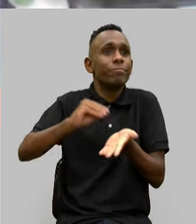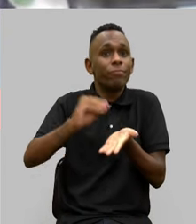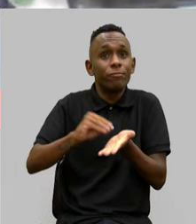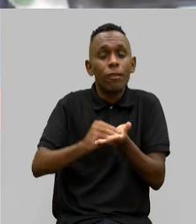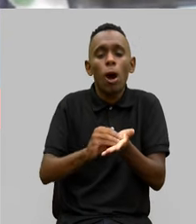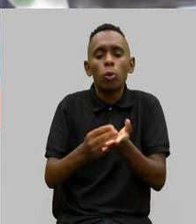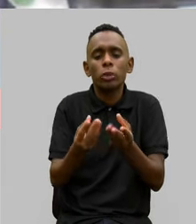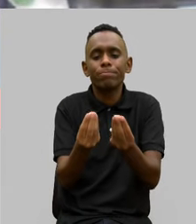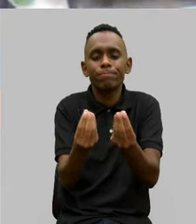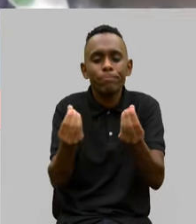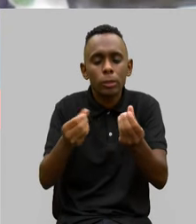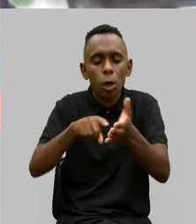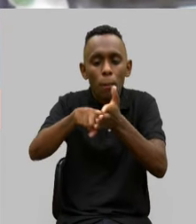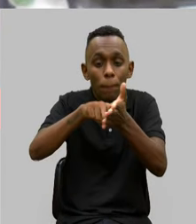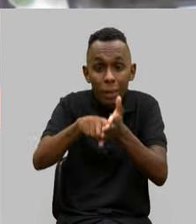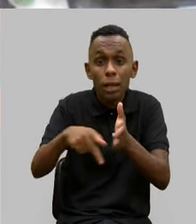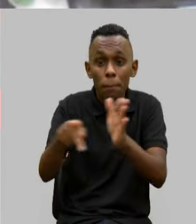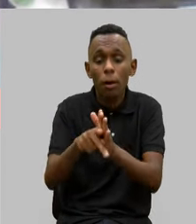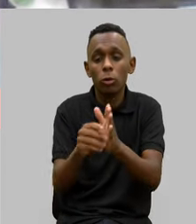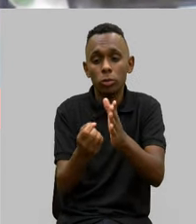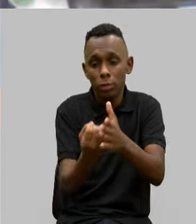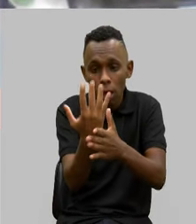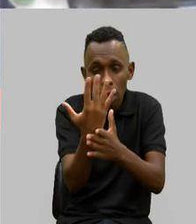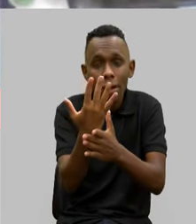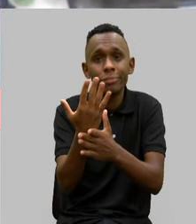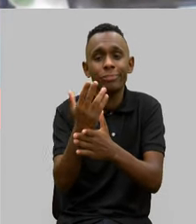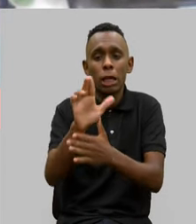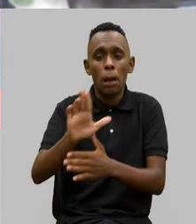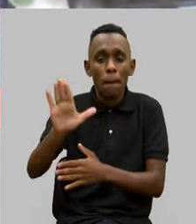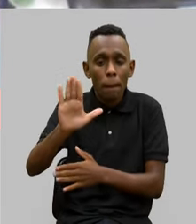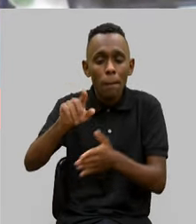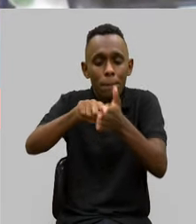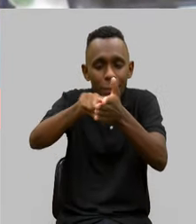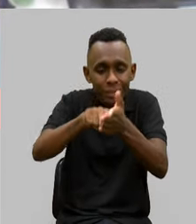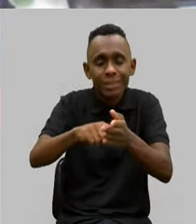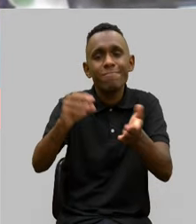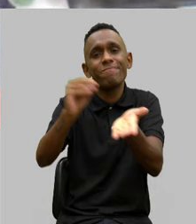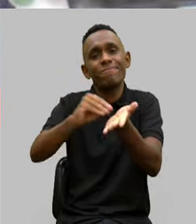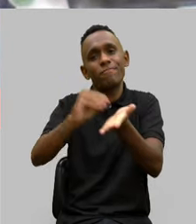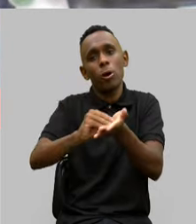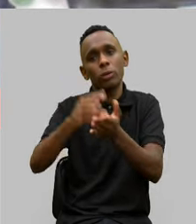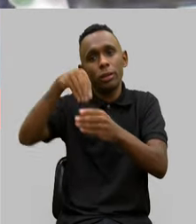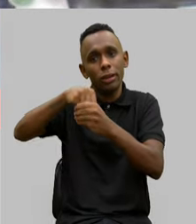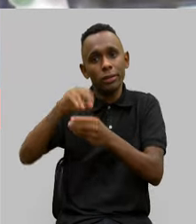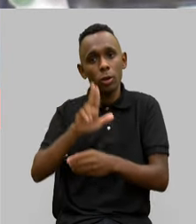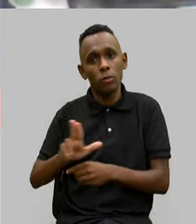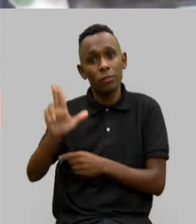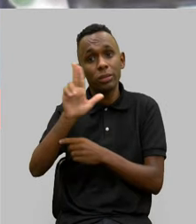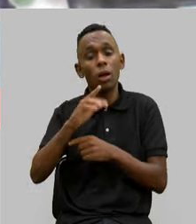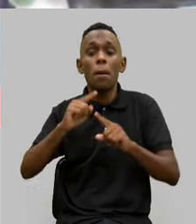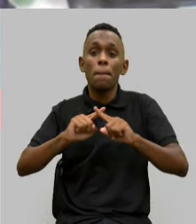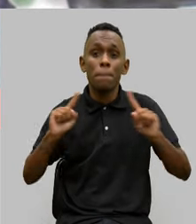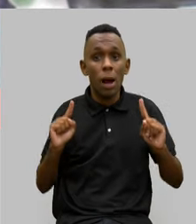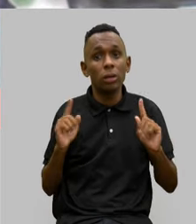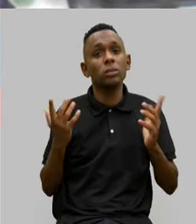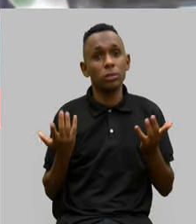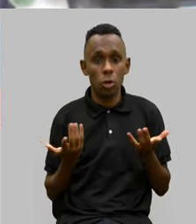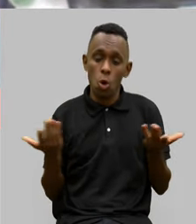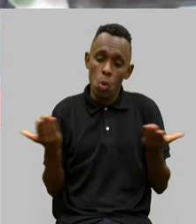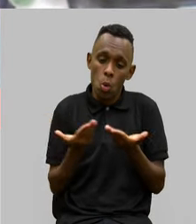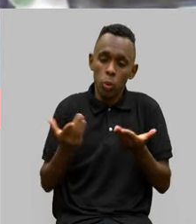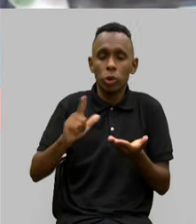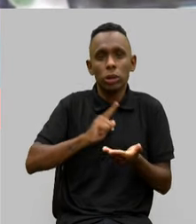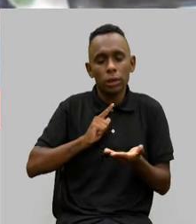de pesquisa ou seja da própria planta da cannabis pra gente realizar essas pesquisas Mas apesar disso eh hoje nós